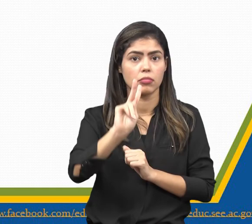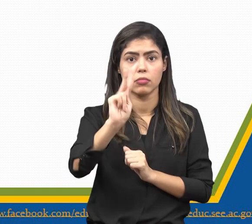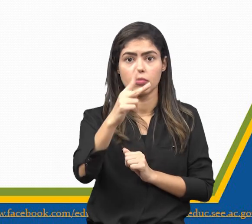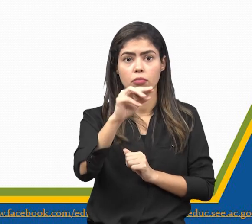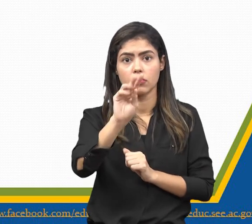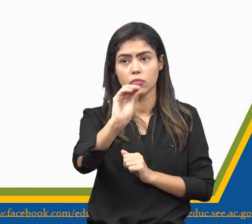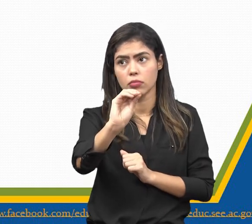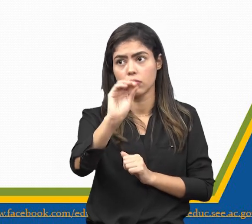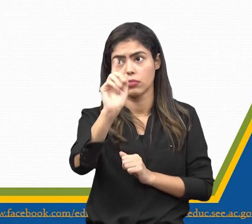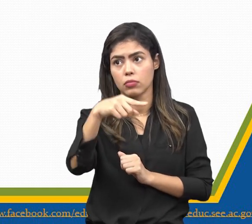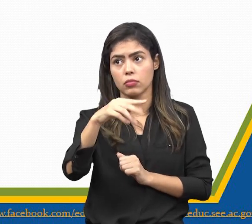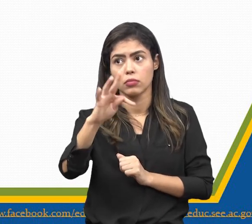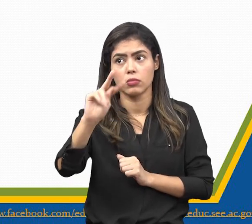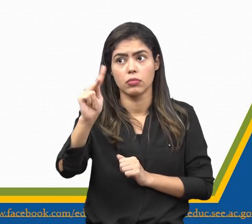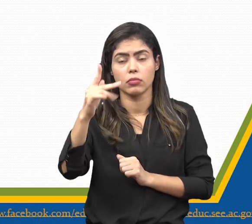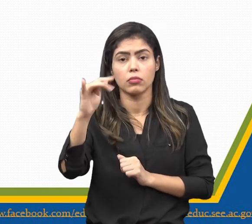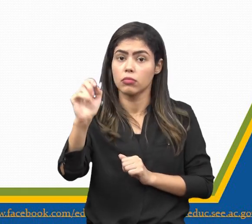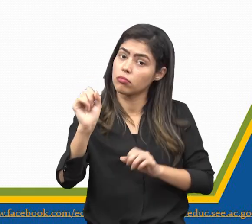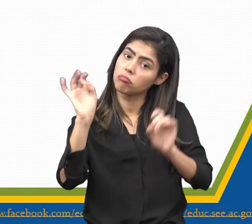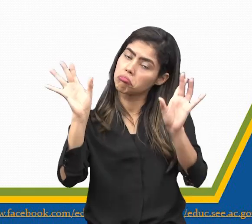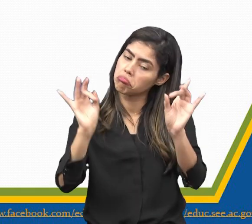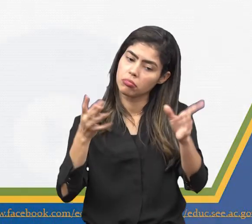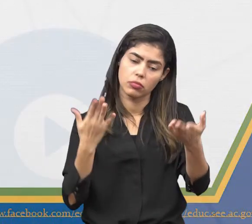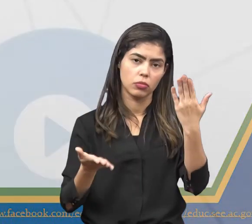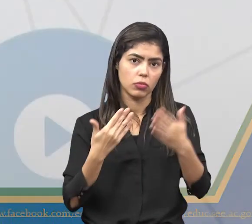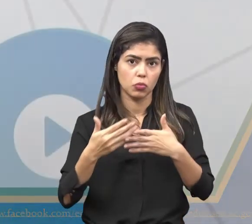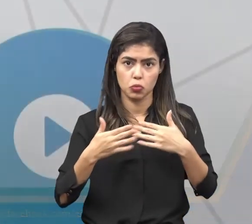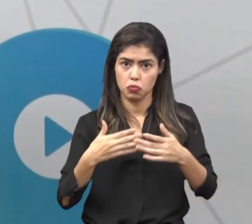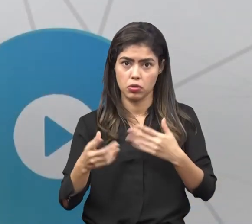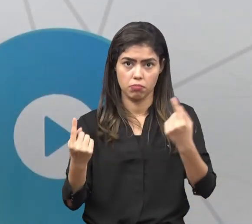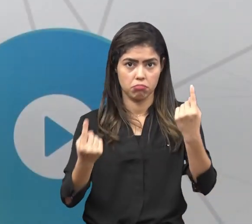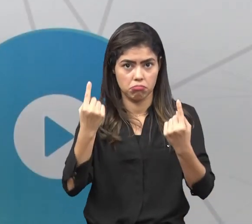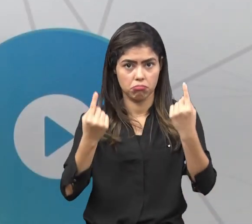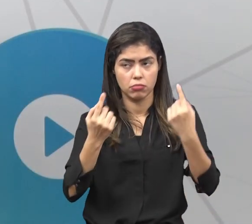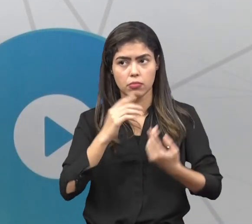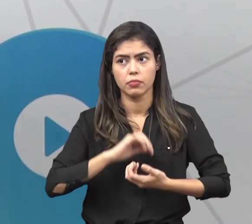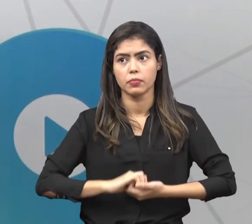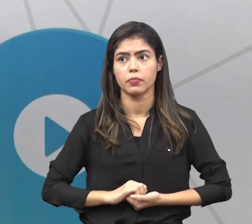medo de errar, põe o that, que aí não tem problema.